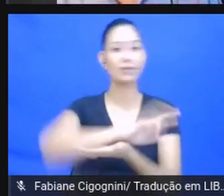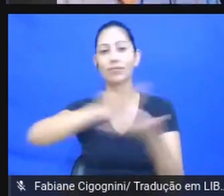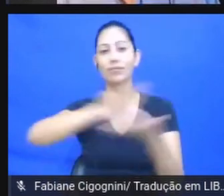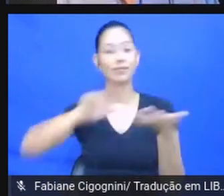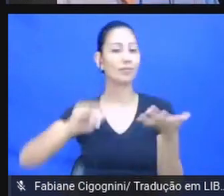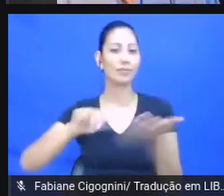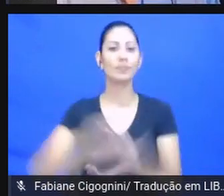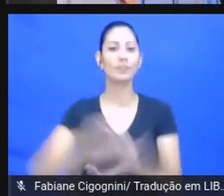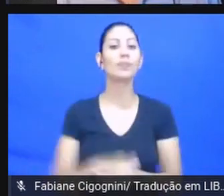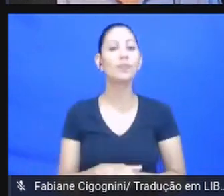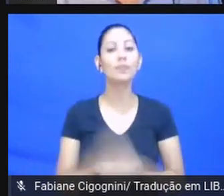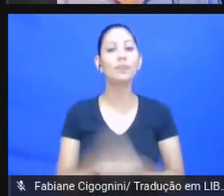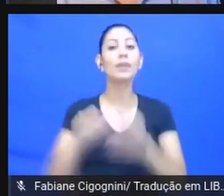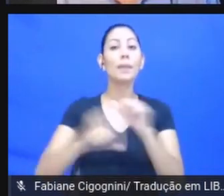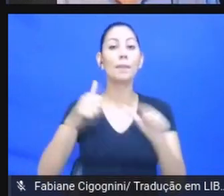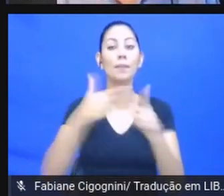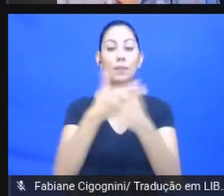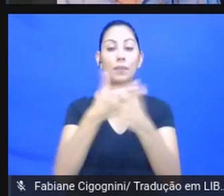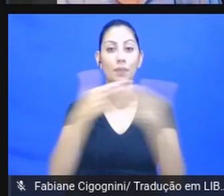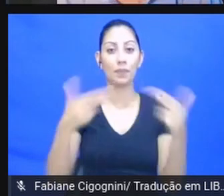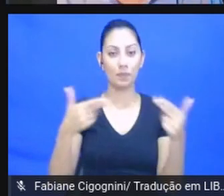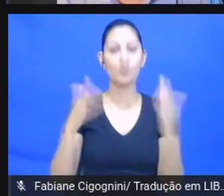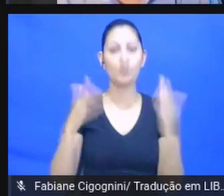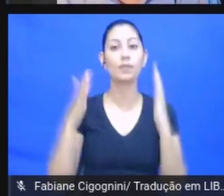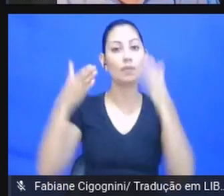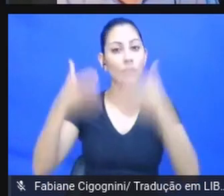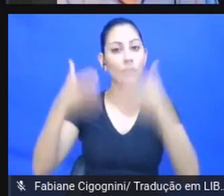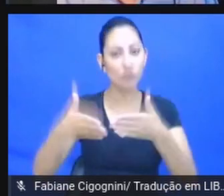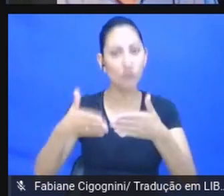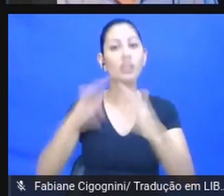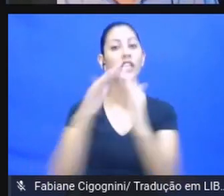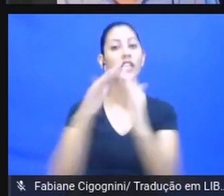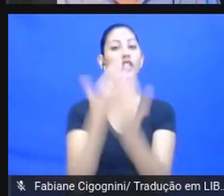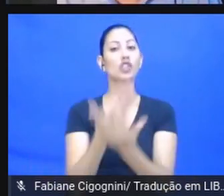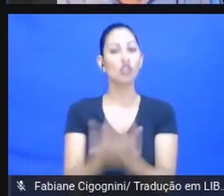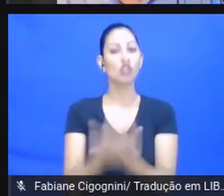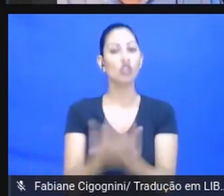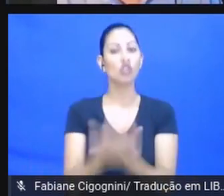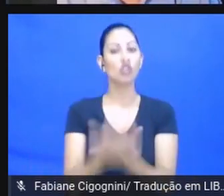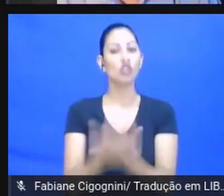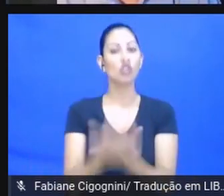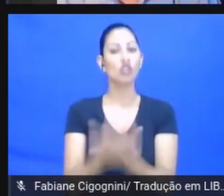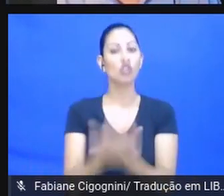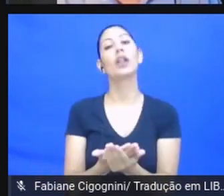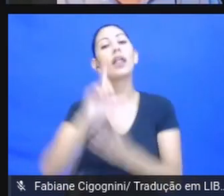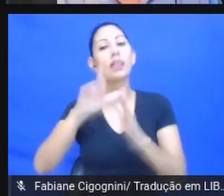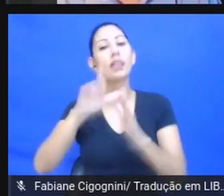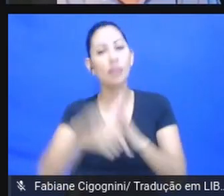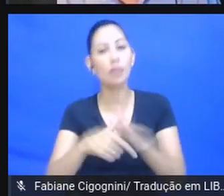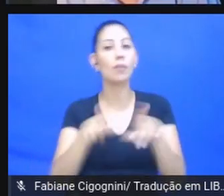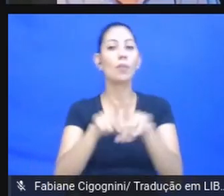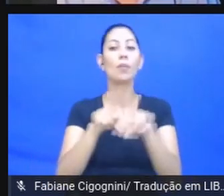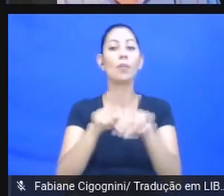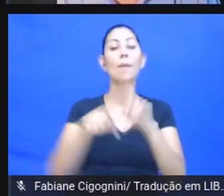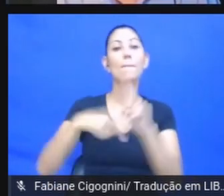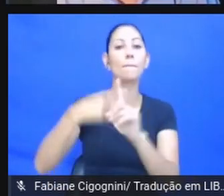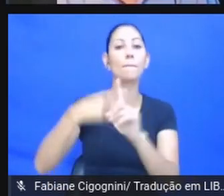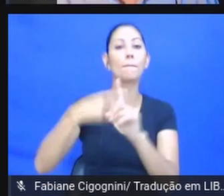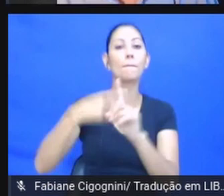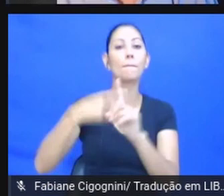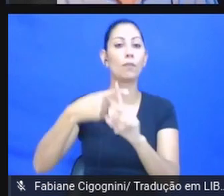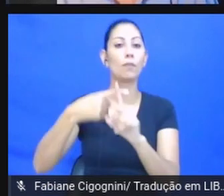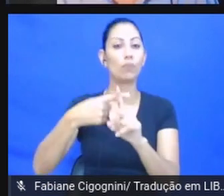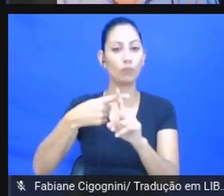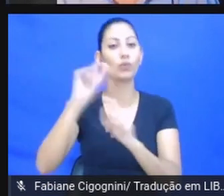Falando primeiro, vamos falar um pouquinho das instituições, depois um pouco dos aspectos mais positivos, o que